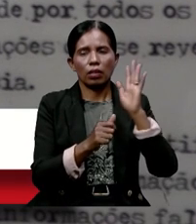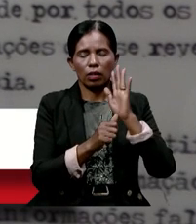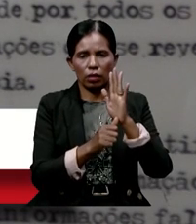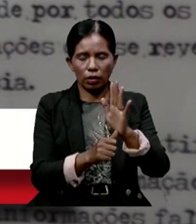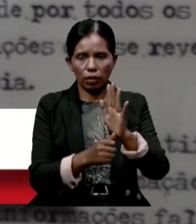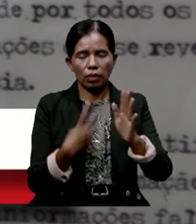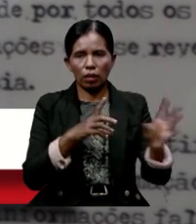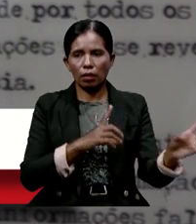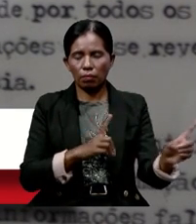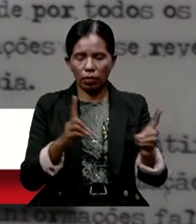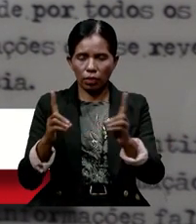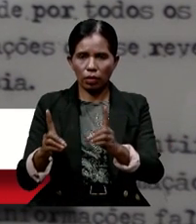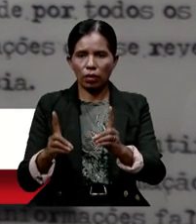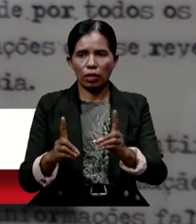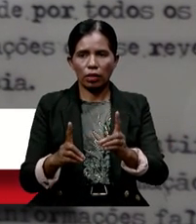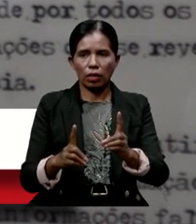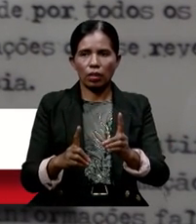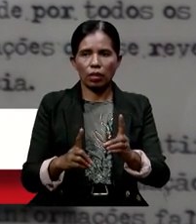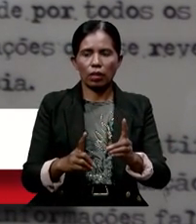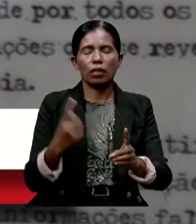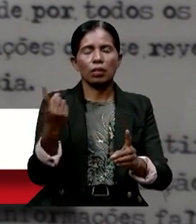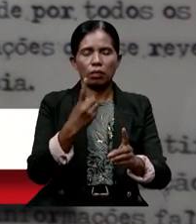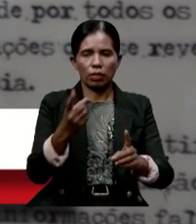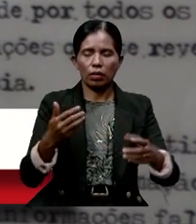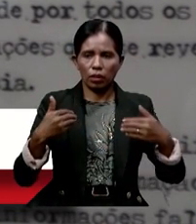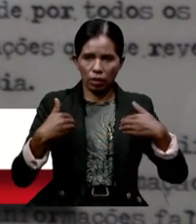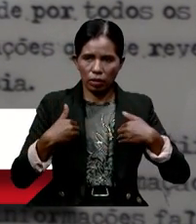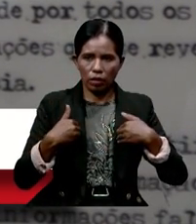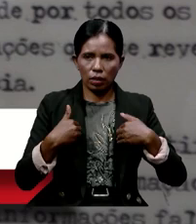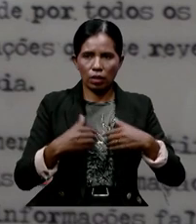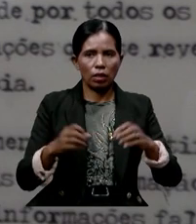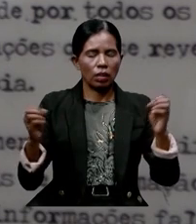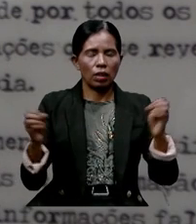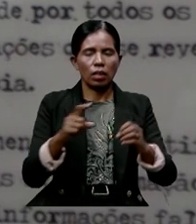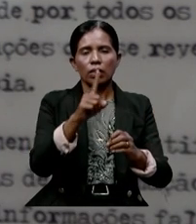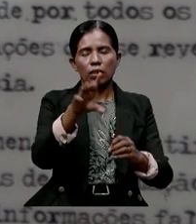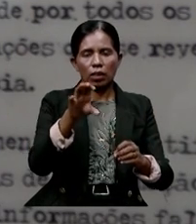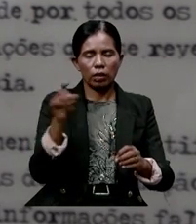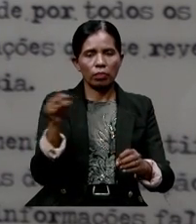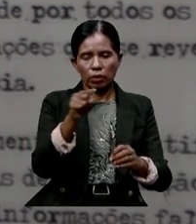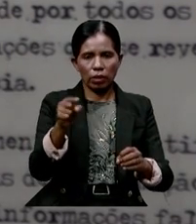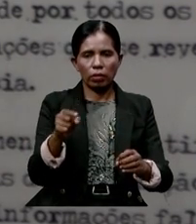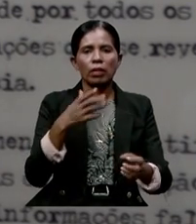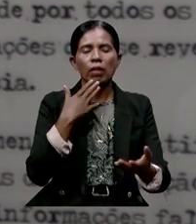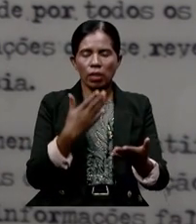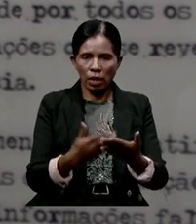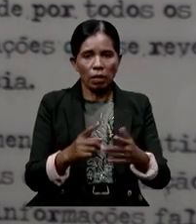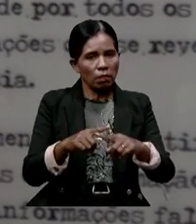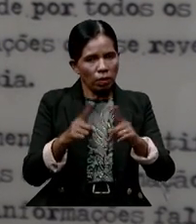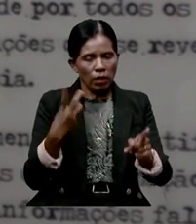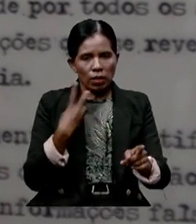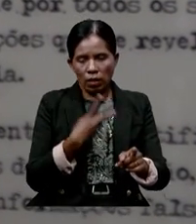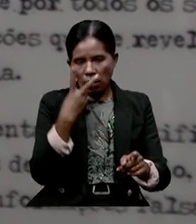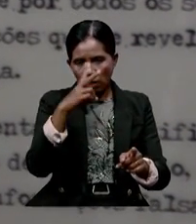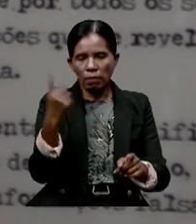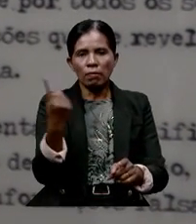ita implementa foi ma que implementa sempre I, sem, la la 100% ne perfeito. Mas be ita tem que arena